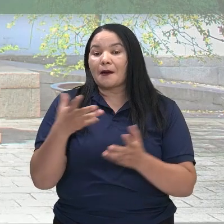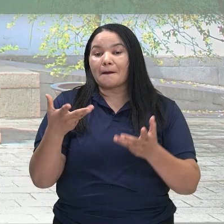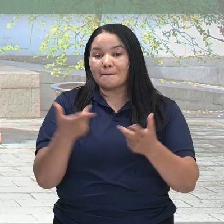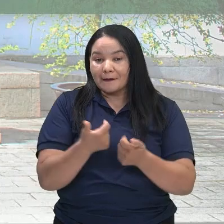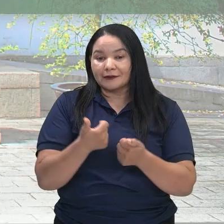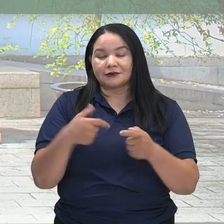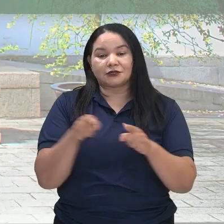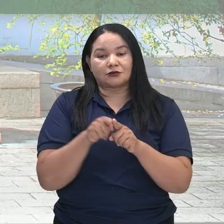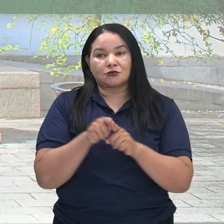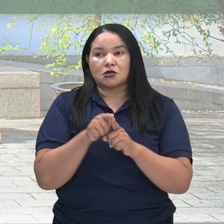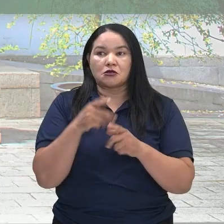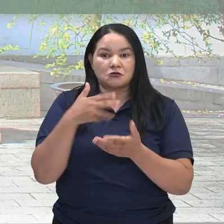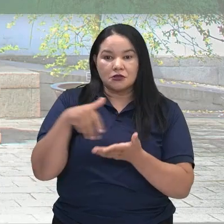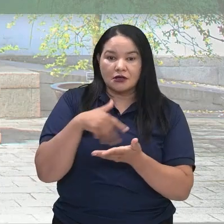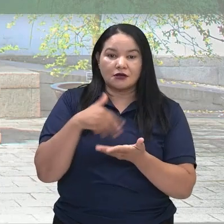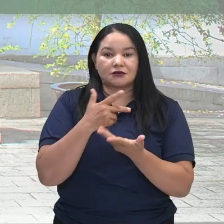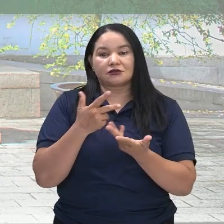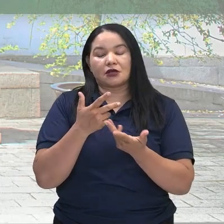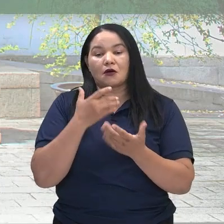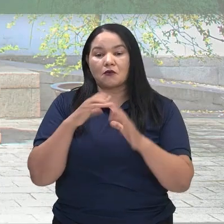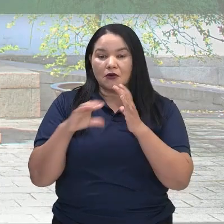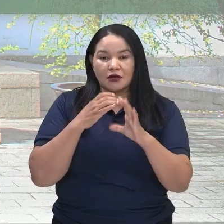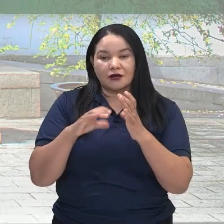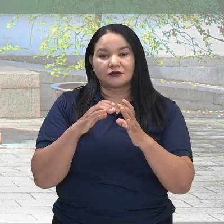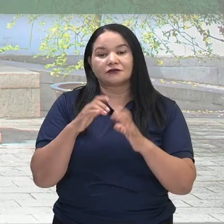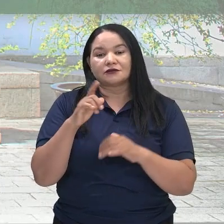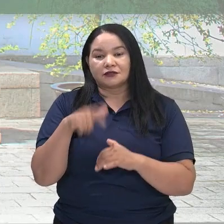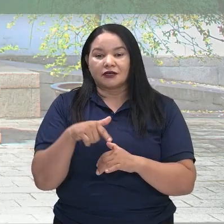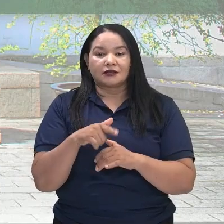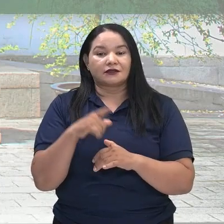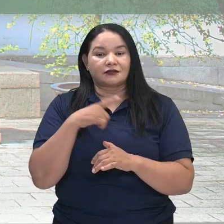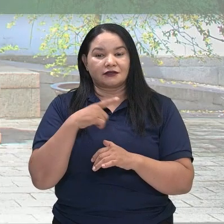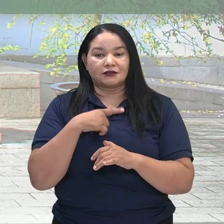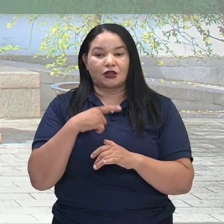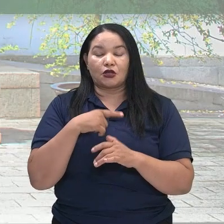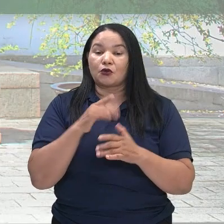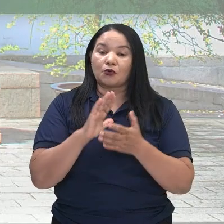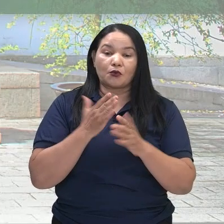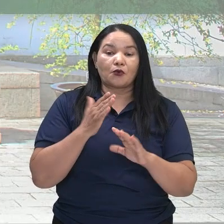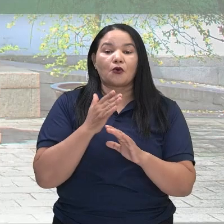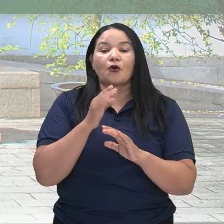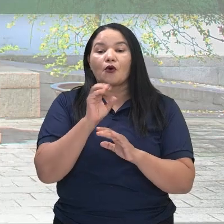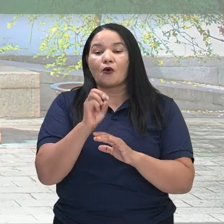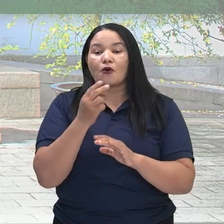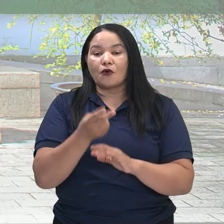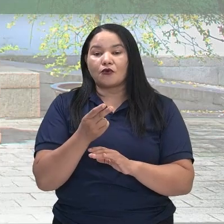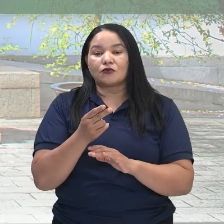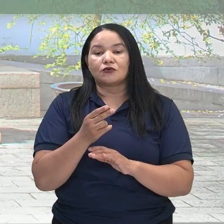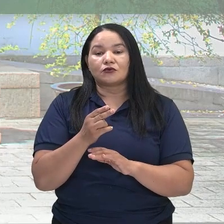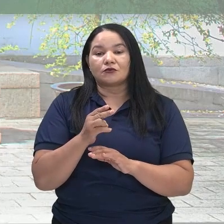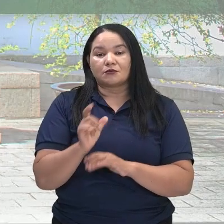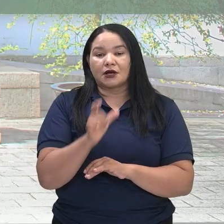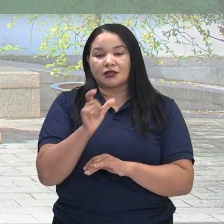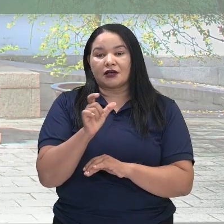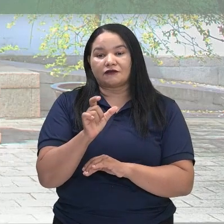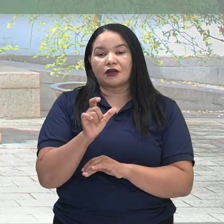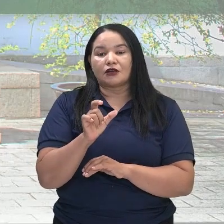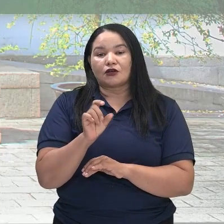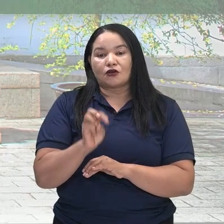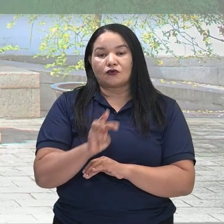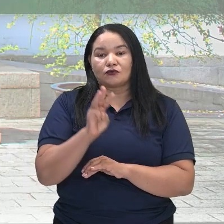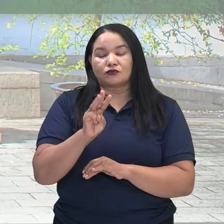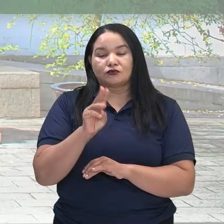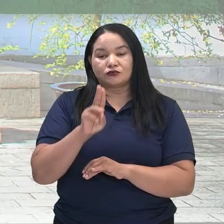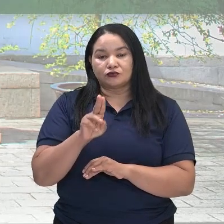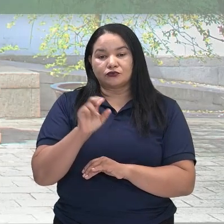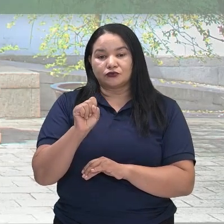na dança, no canto, eles dizem que eles têm Kung Fu, têm um Wushu. Interessante, né? Muito bem,